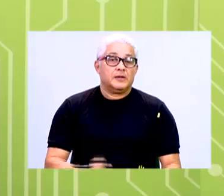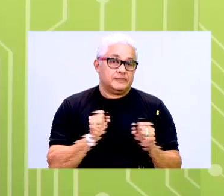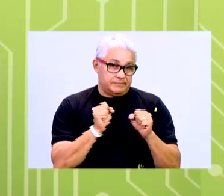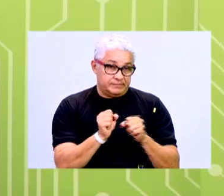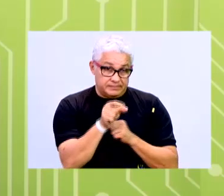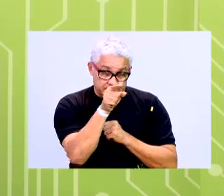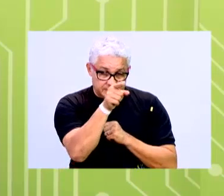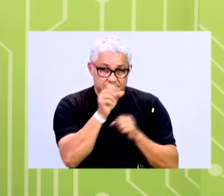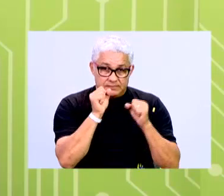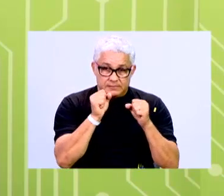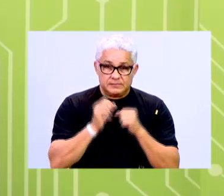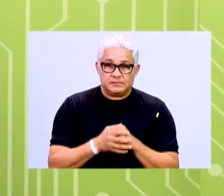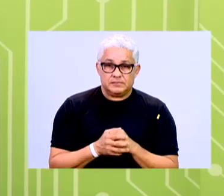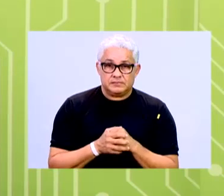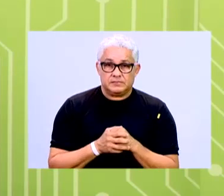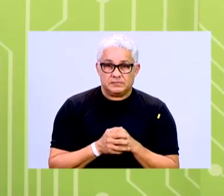pode